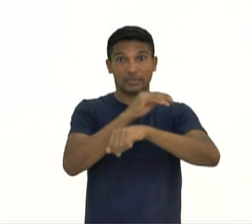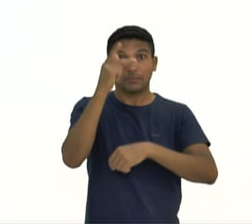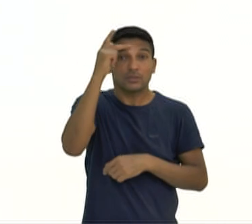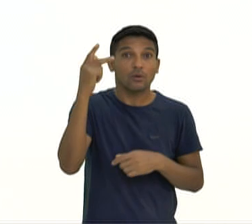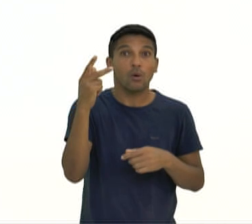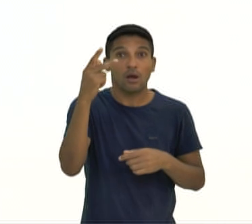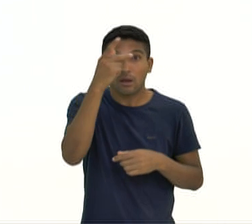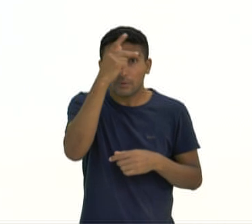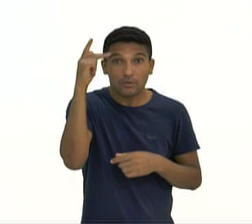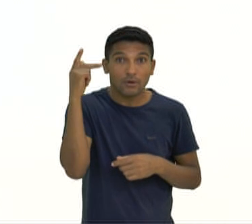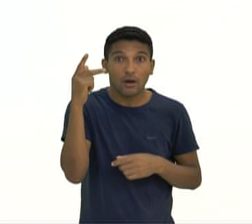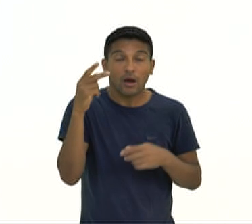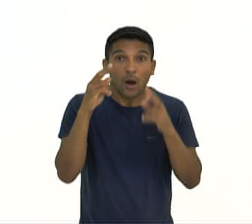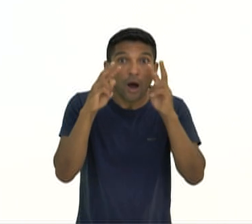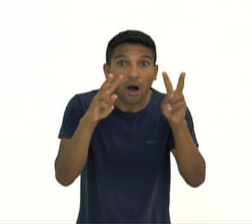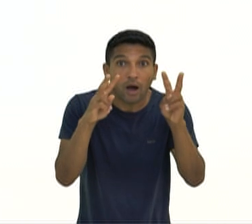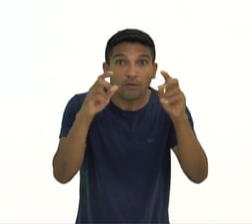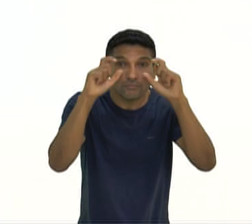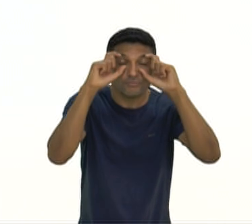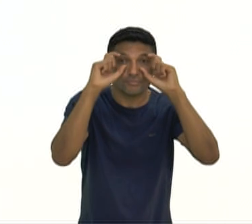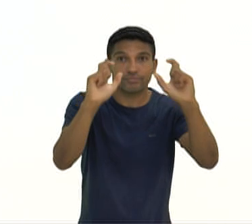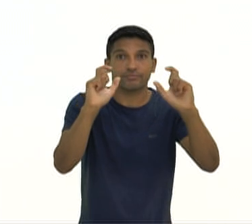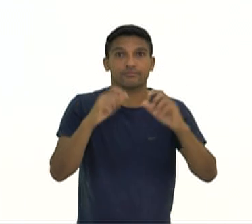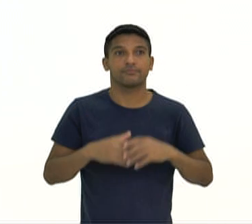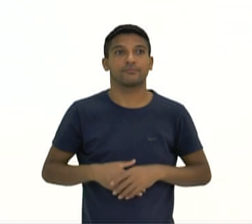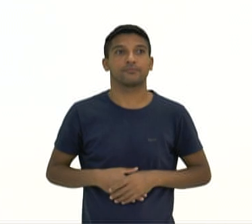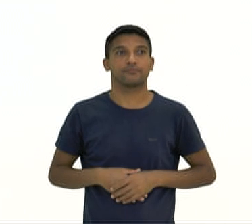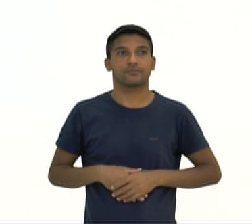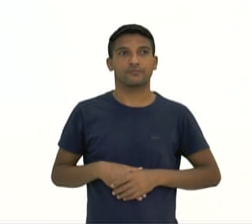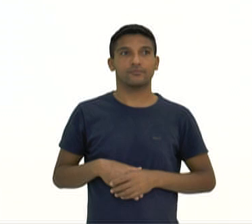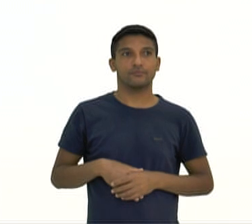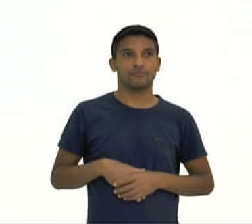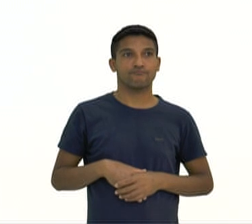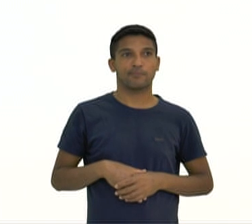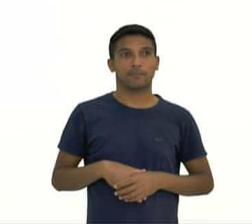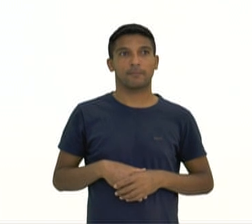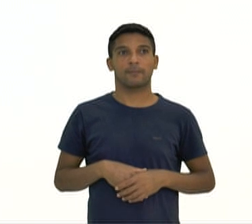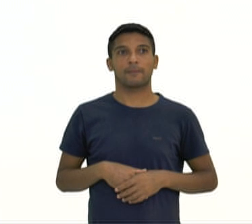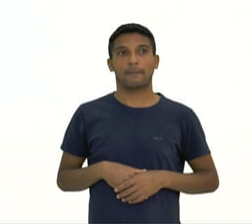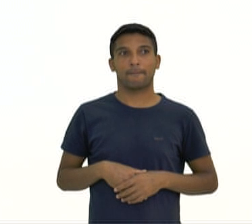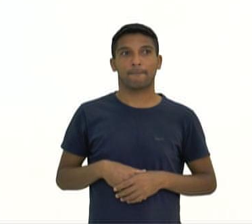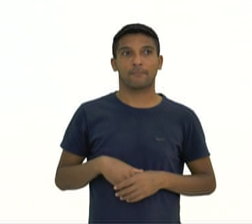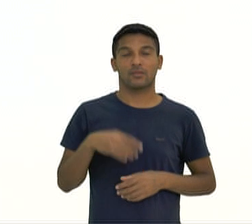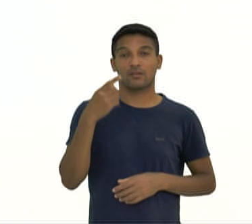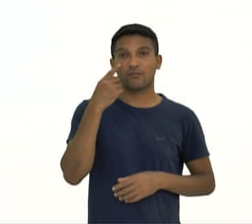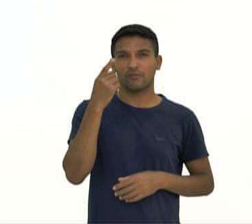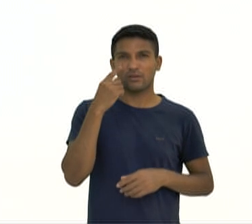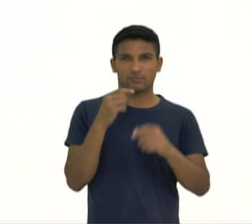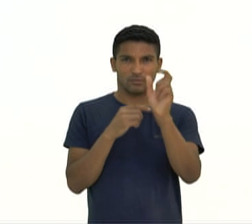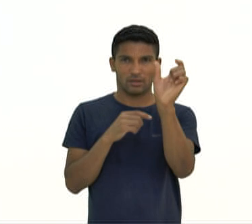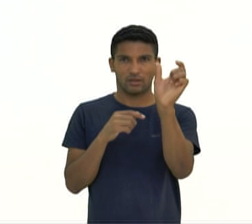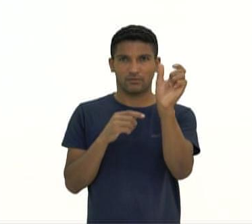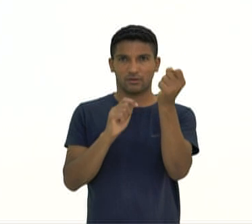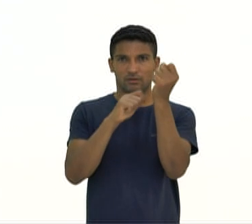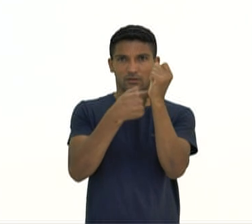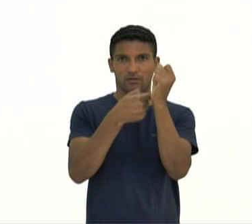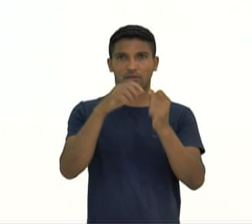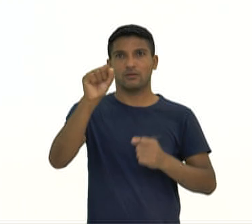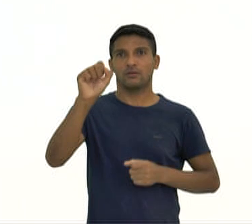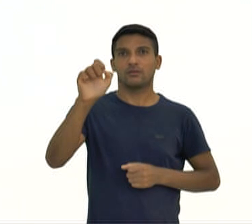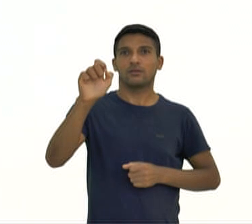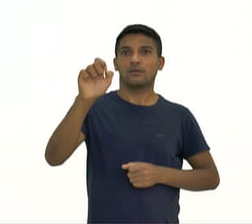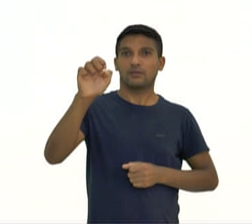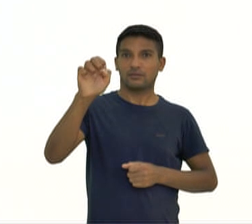tese. E o uso da palavra segredo tem a intenção de despertar a curiosidade do leitor. Isso mesmo. Se